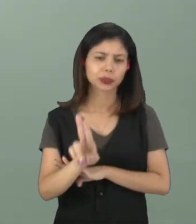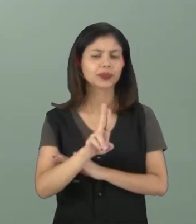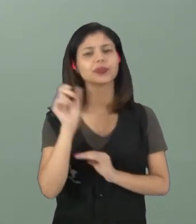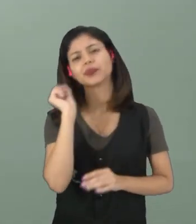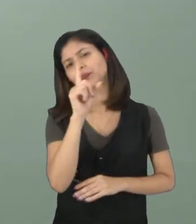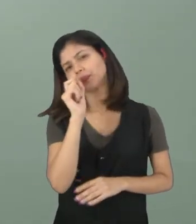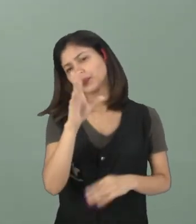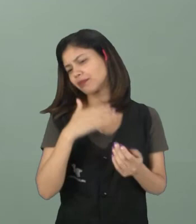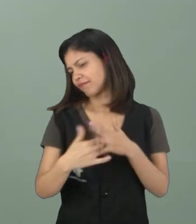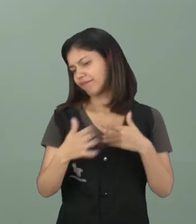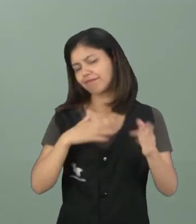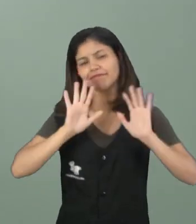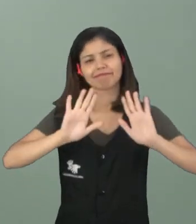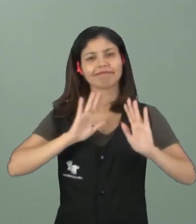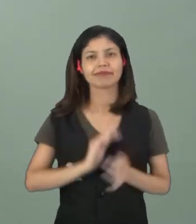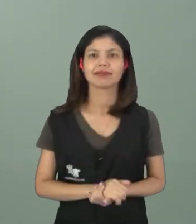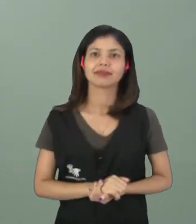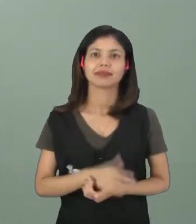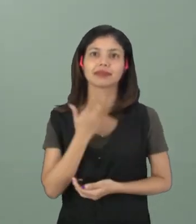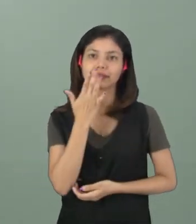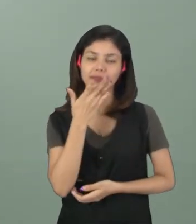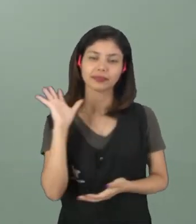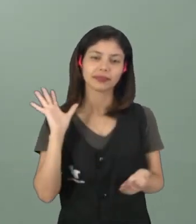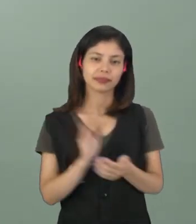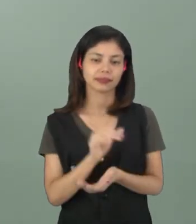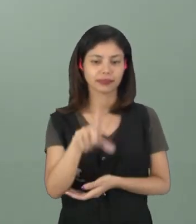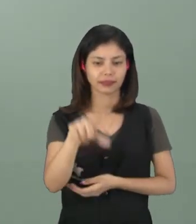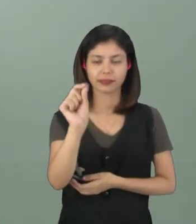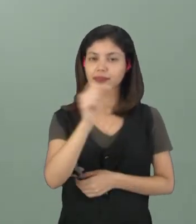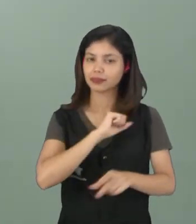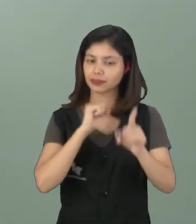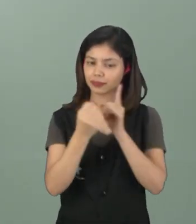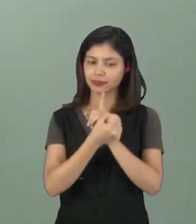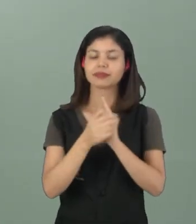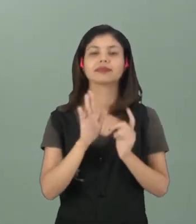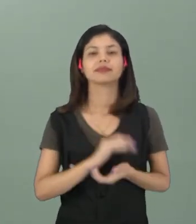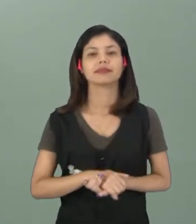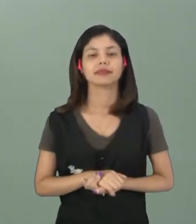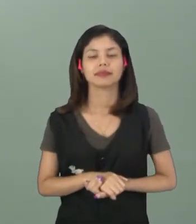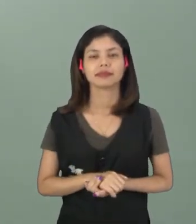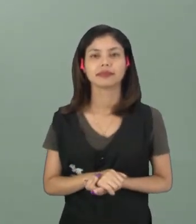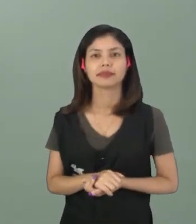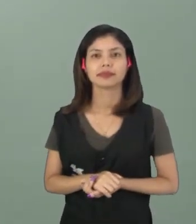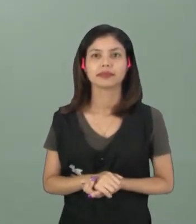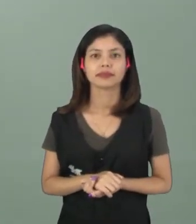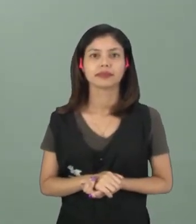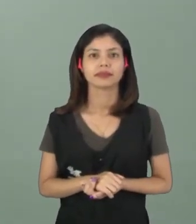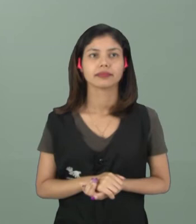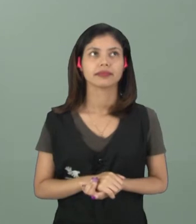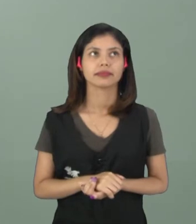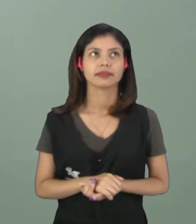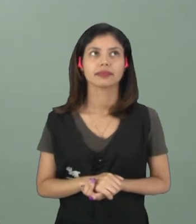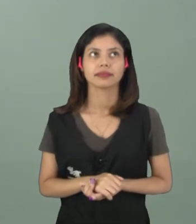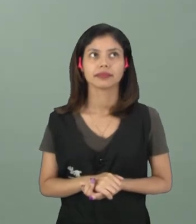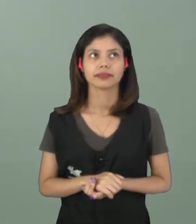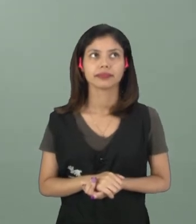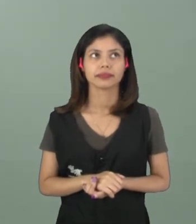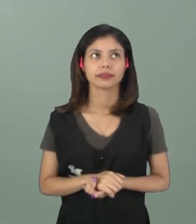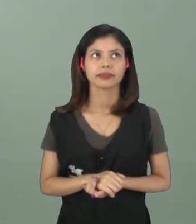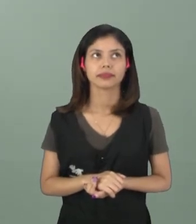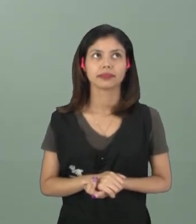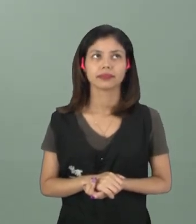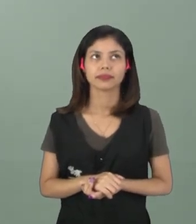também usa Azul Mas é uma cor que Eles escolheram né a sociedade sem escolher Então temos essa